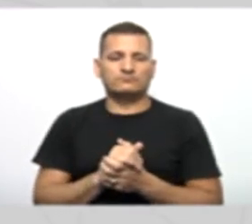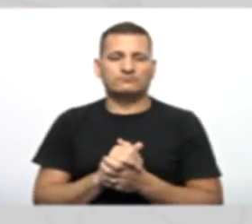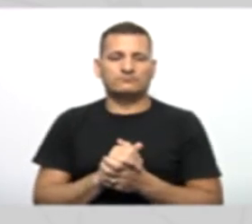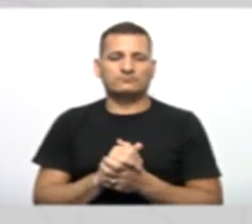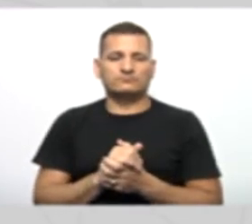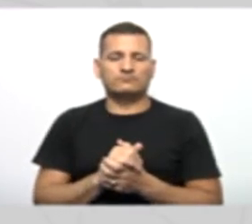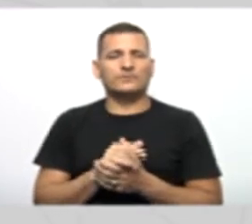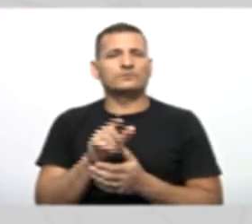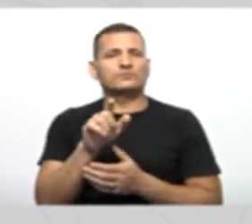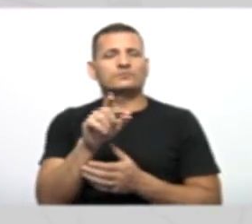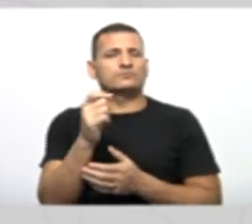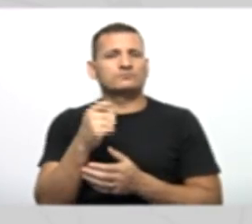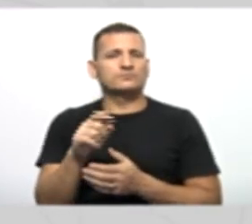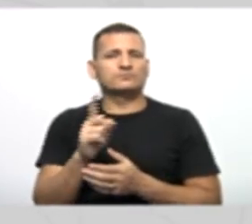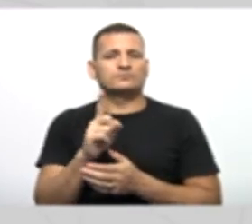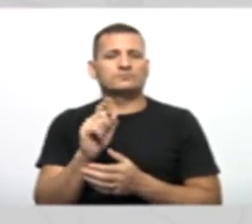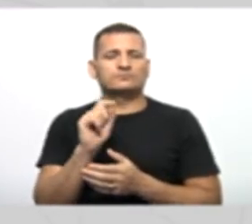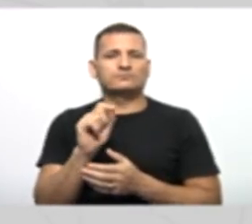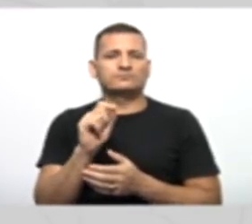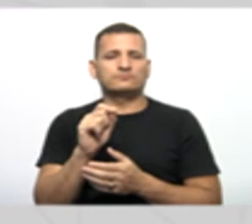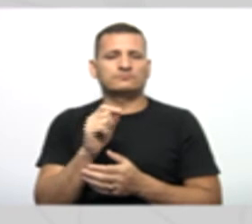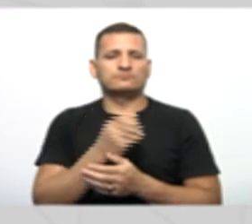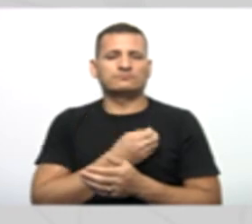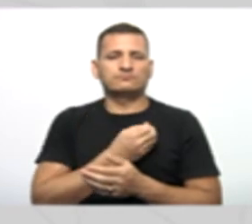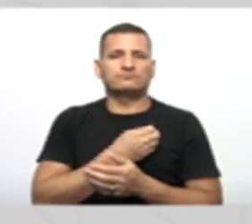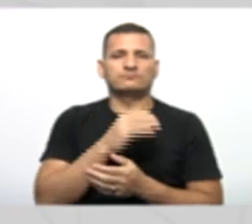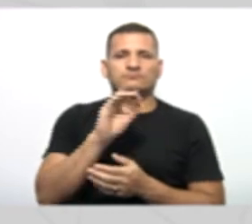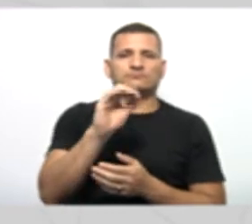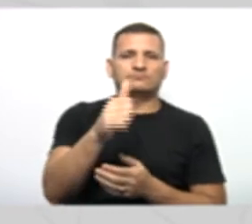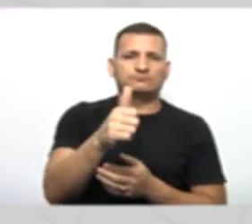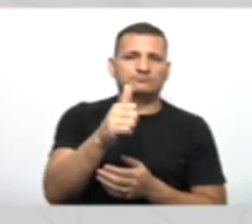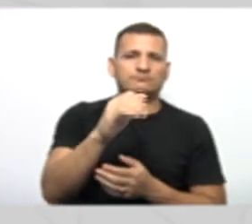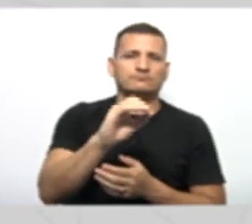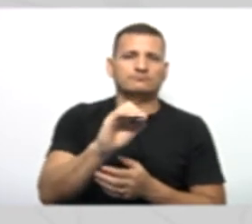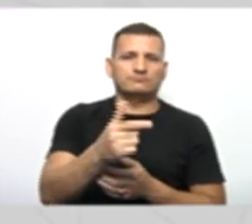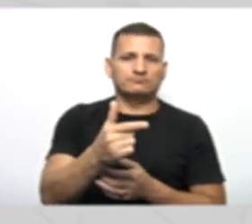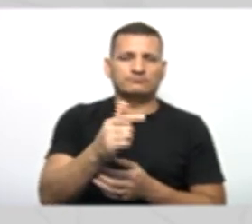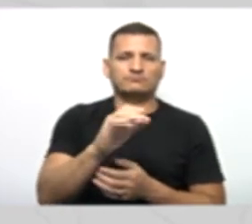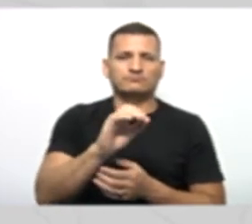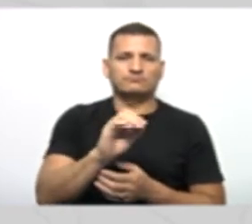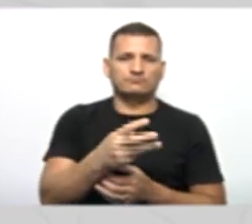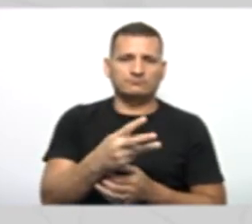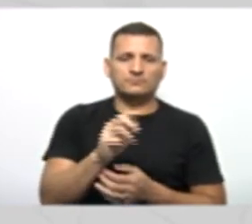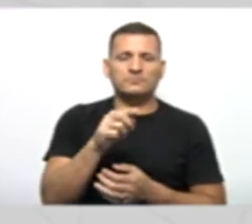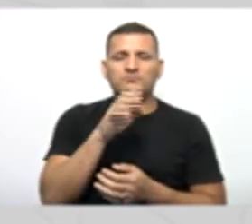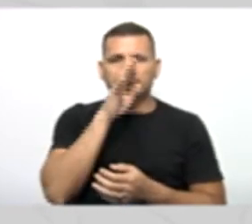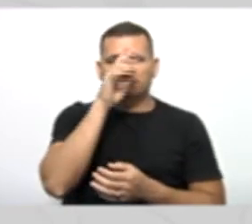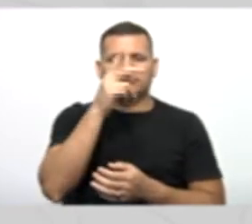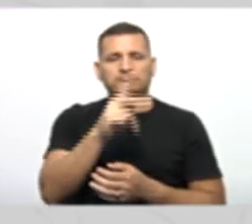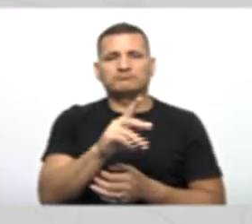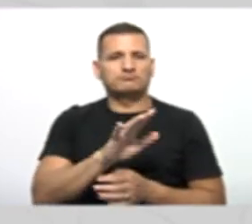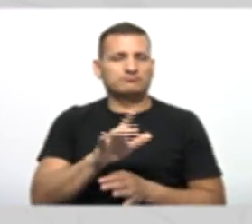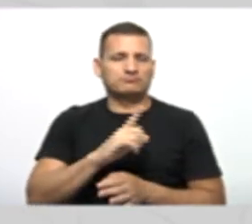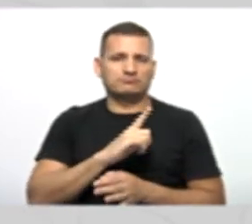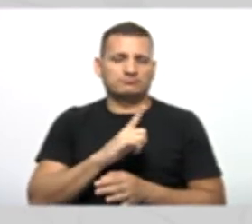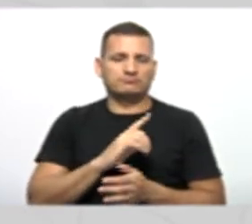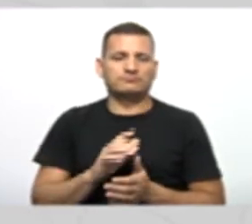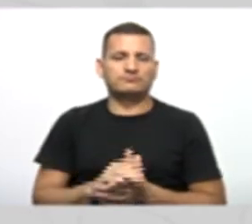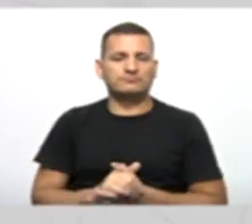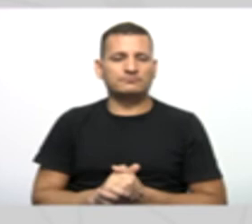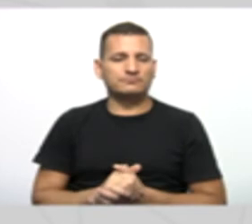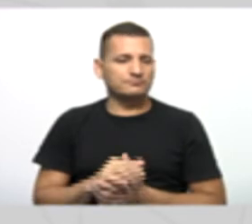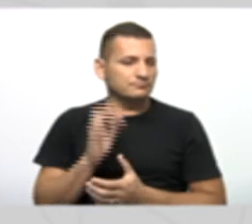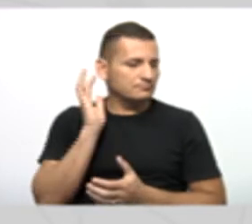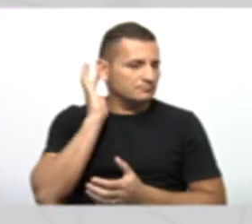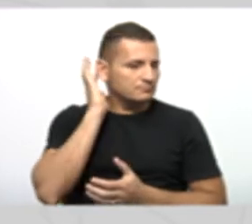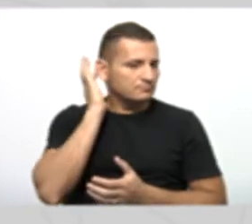colocar manualmente número 01, número 02, número 03. Ele vai fazer isso automaticamente para você.